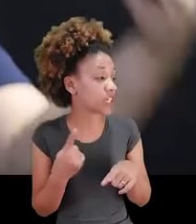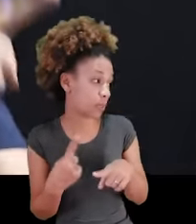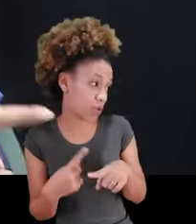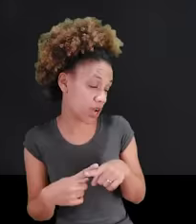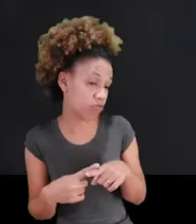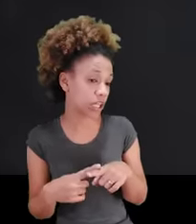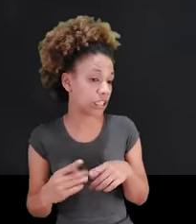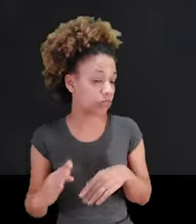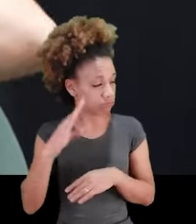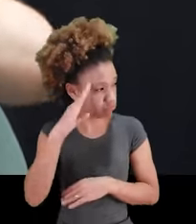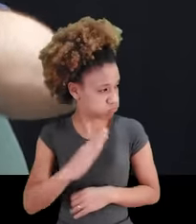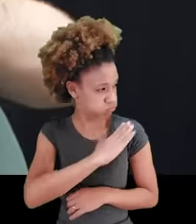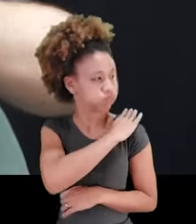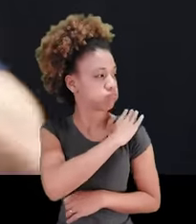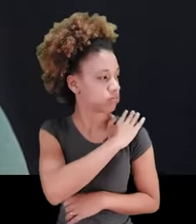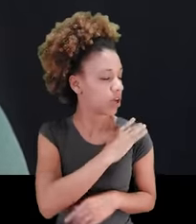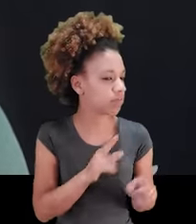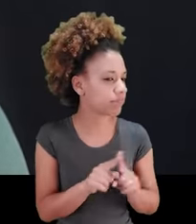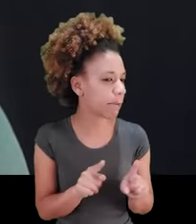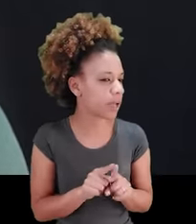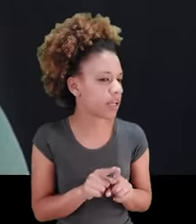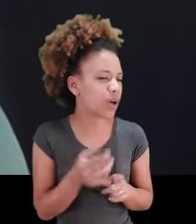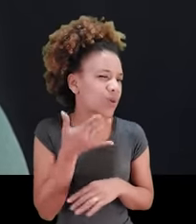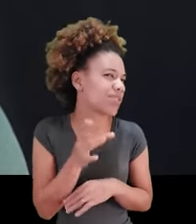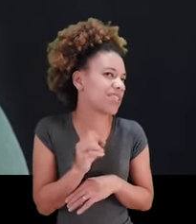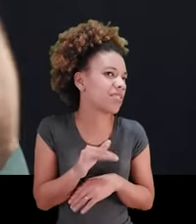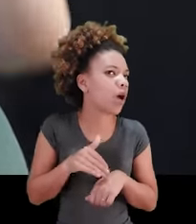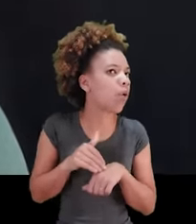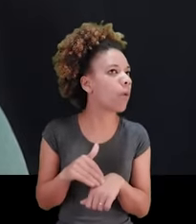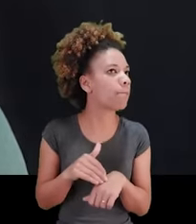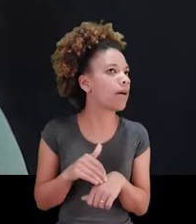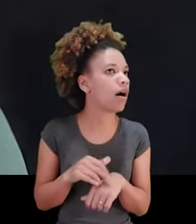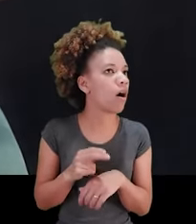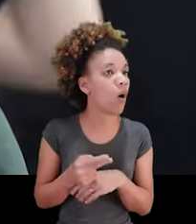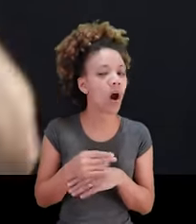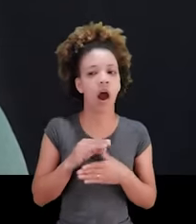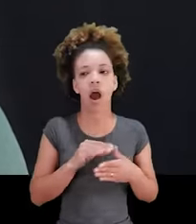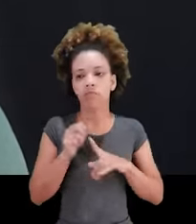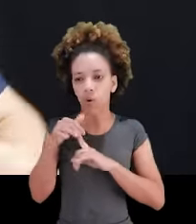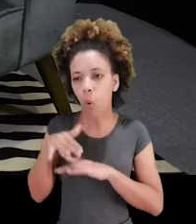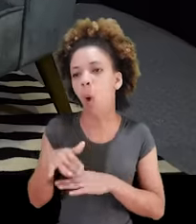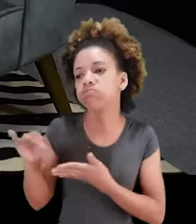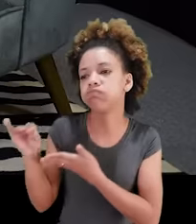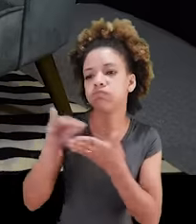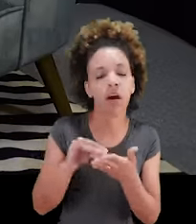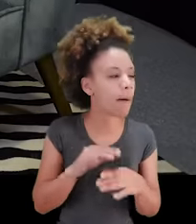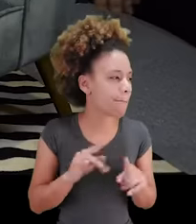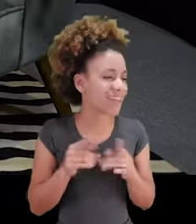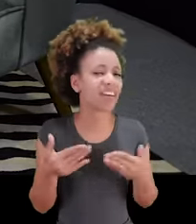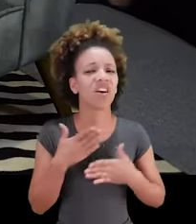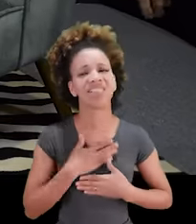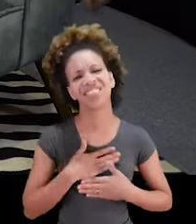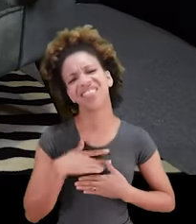da ditadura. Certo. Tem uma coisa mais, não sei se culpa, do tipo, a gente era muito colonizador e agora... Também. Só quero